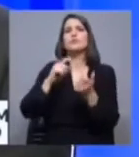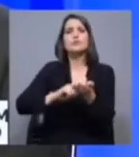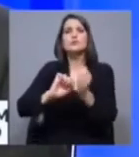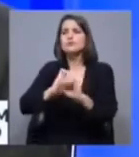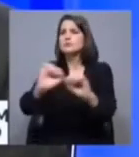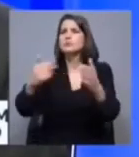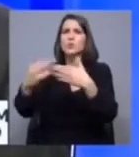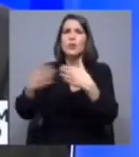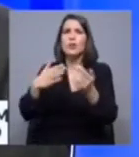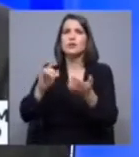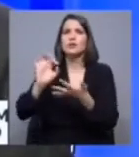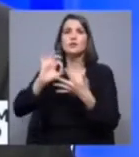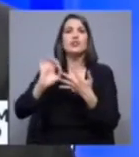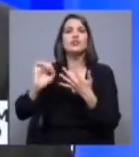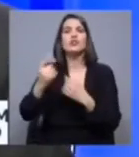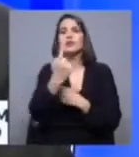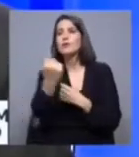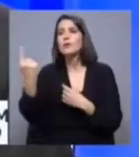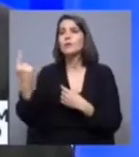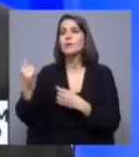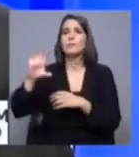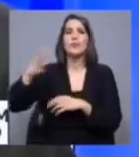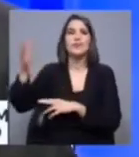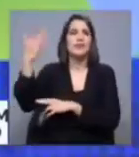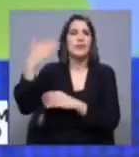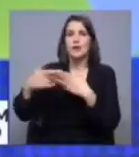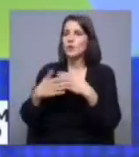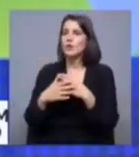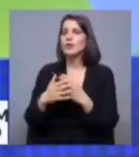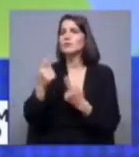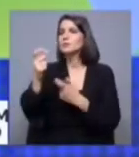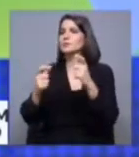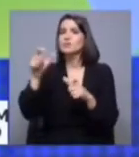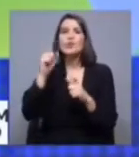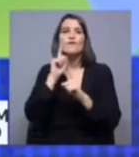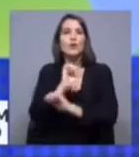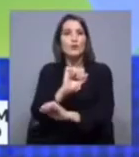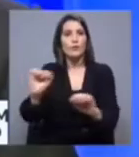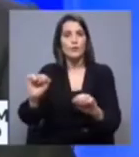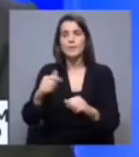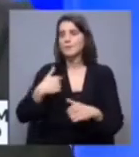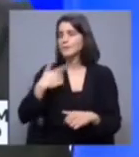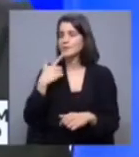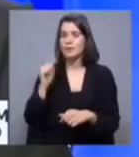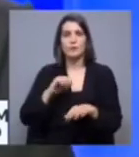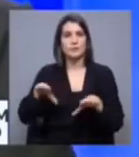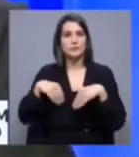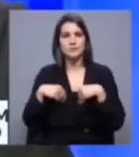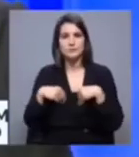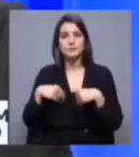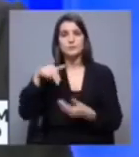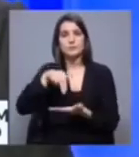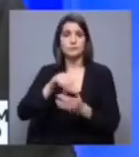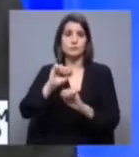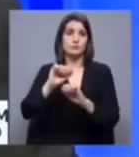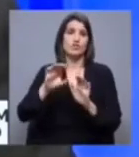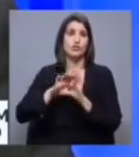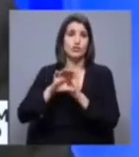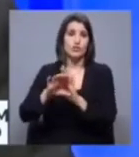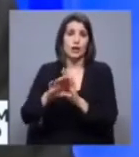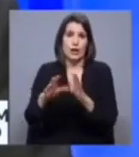independentemente das suas características individuais ou nacionais ou o que seja. E, portanto, nesse sentido, não podemos encarar as posições que o Chega toma como